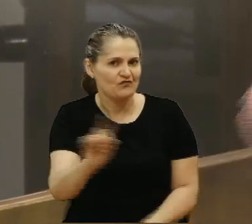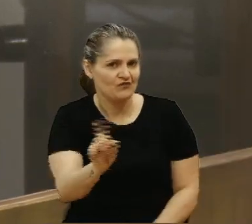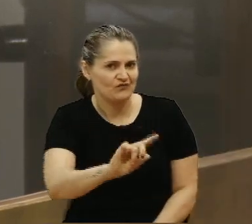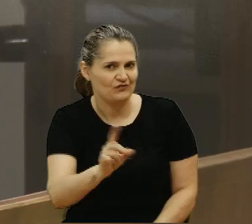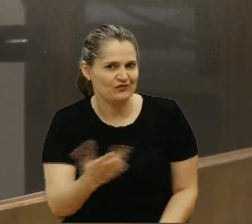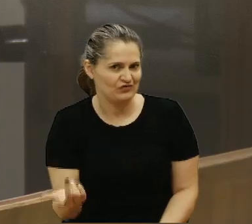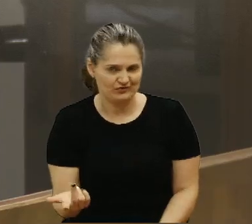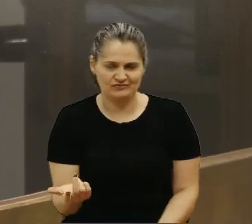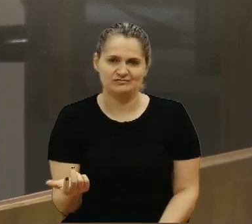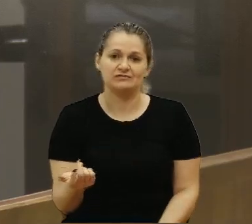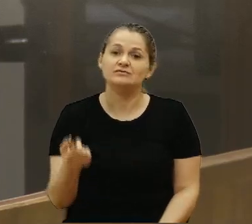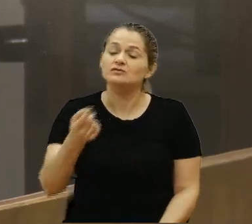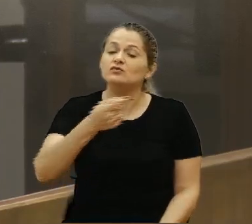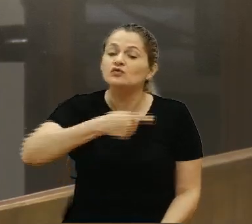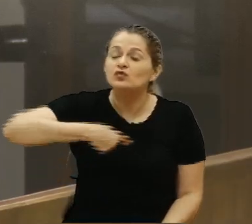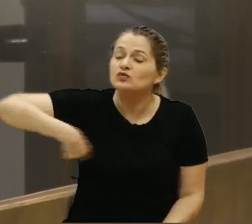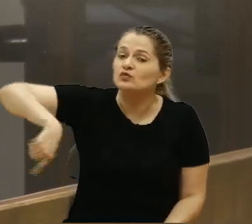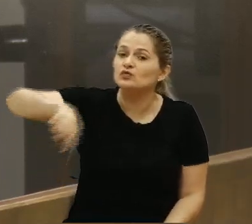Nós